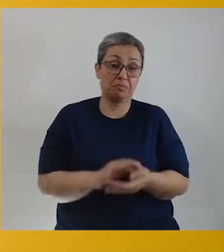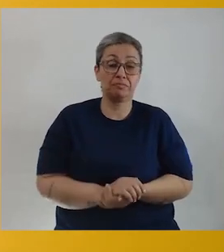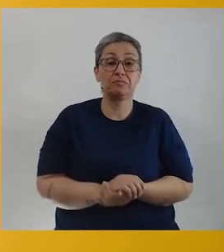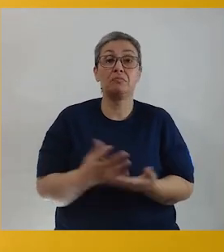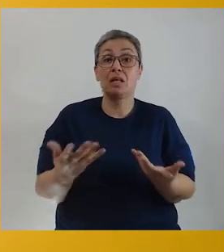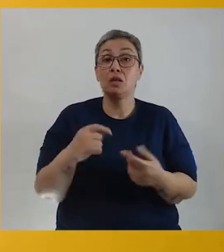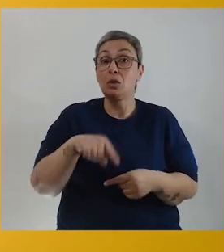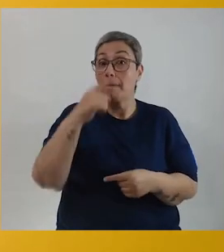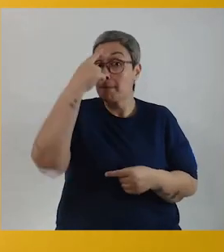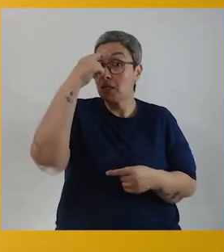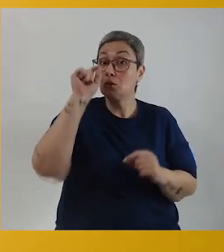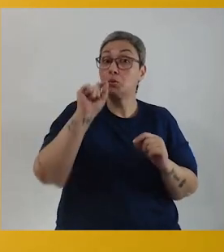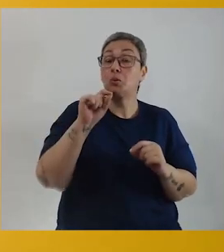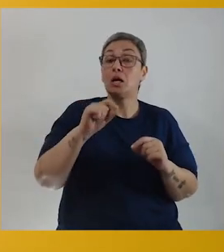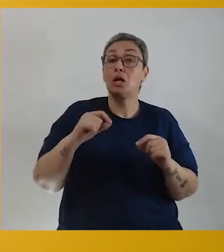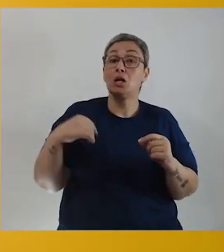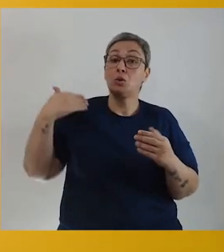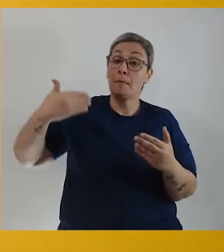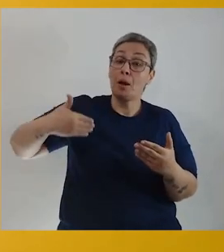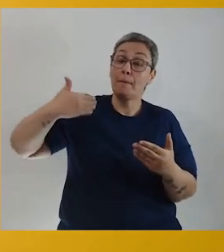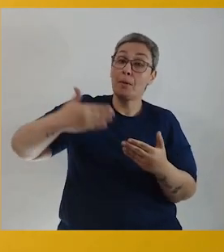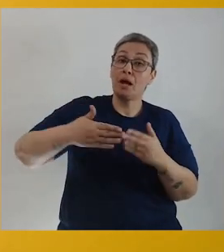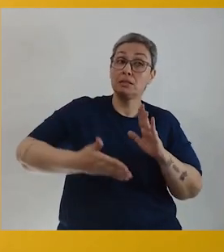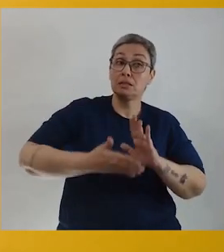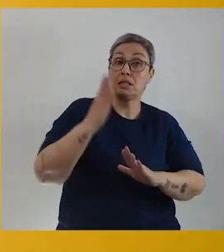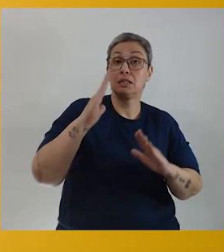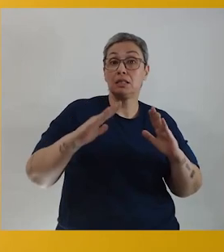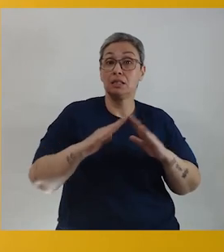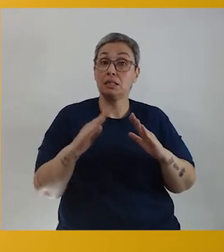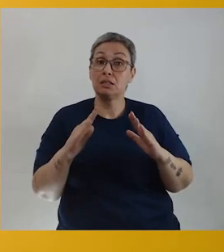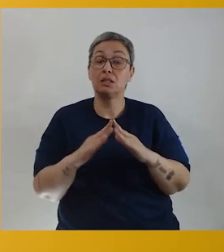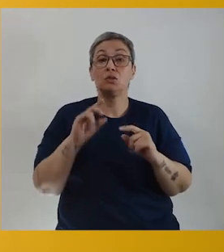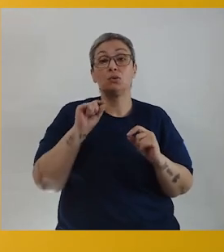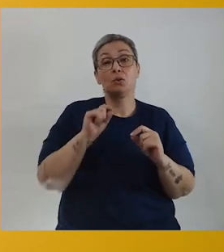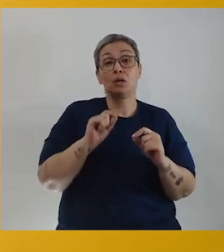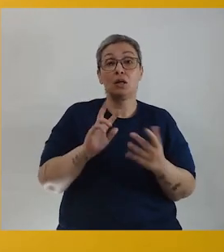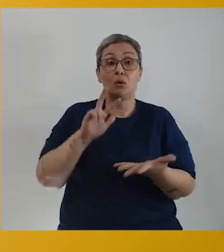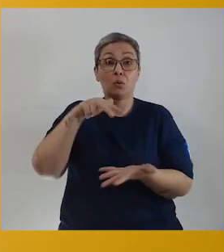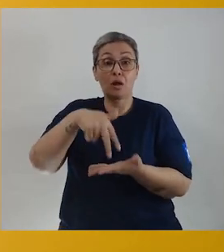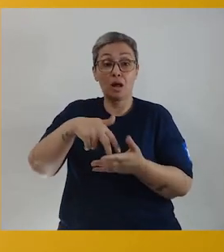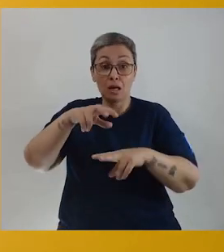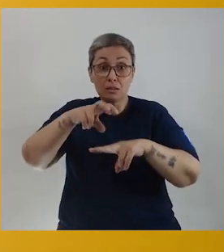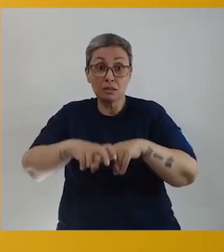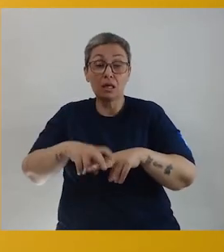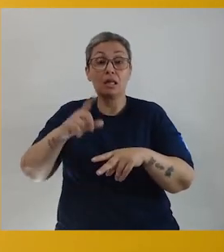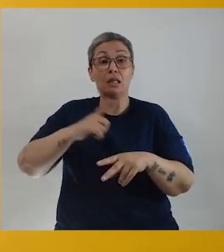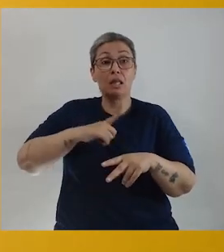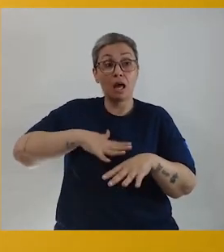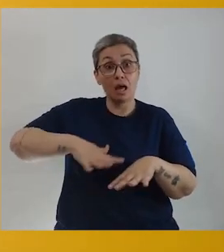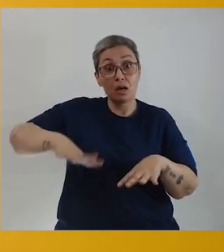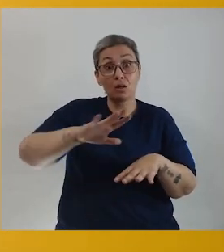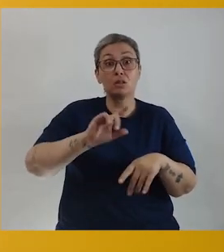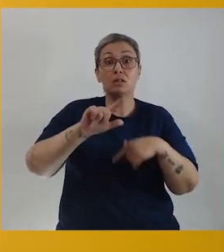assistir um filme. Nós pensamos em todo o processo, desde sair de casa, né, até estar naquele